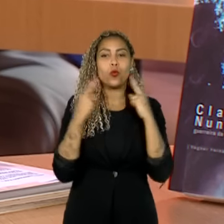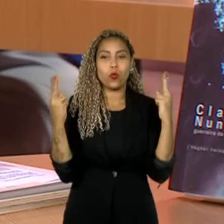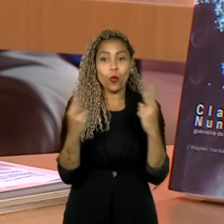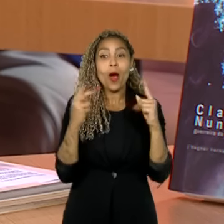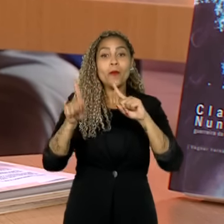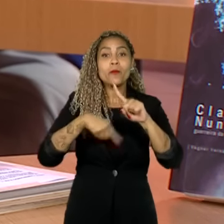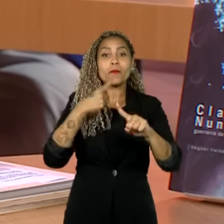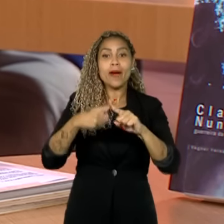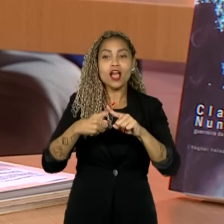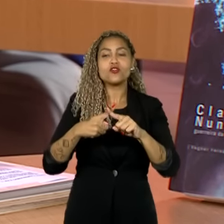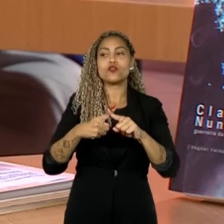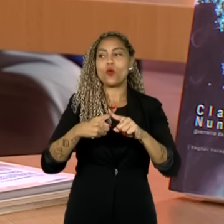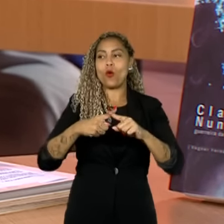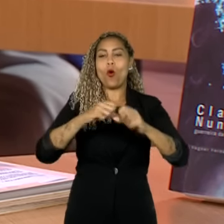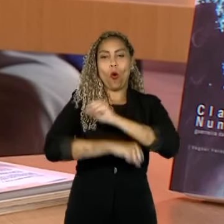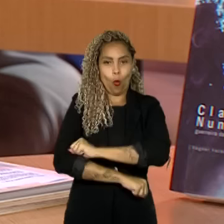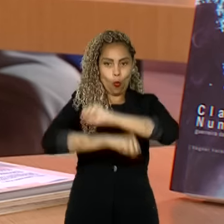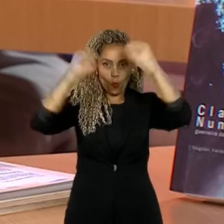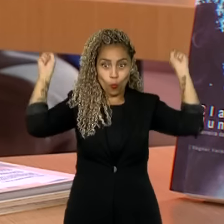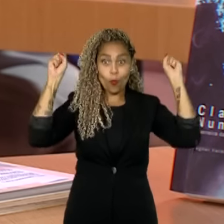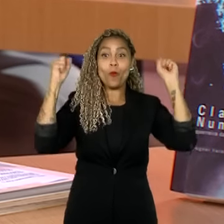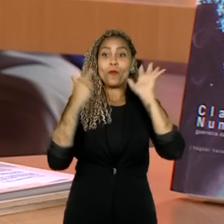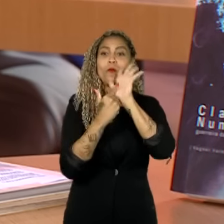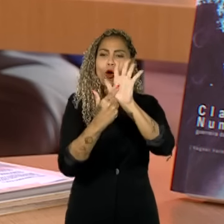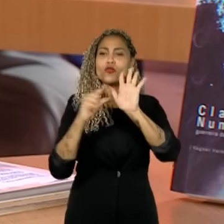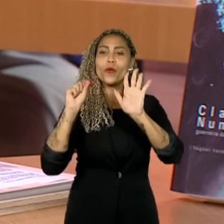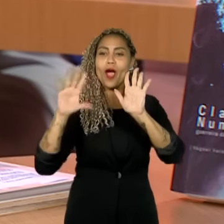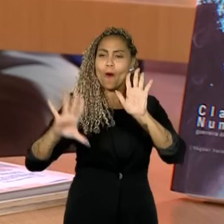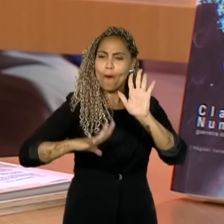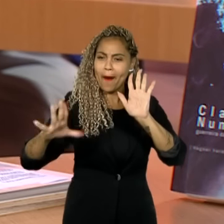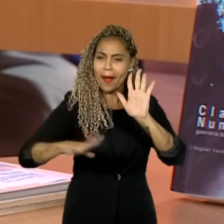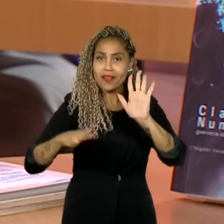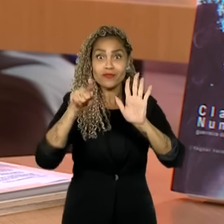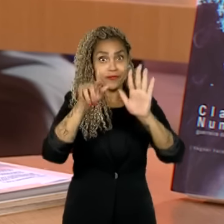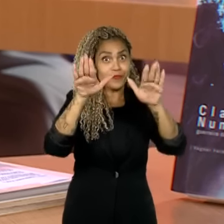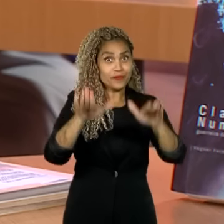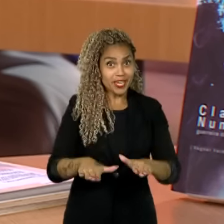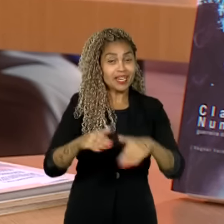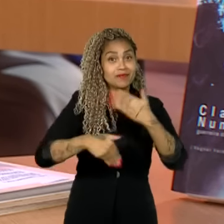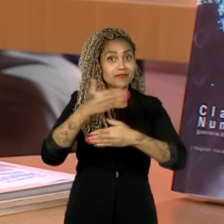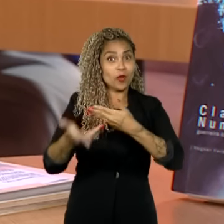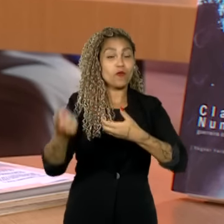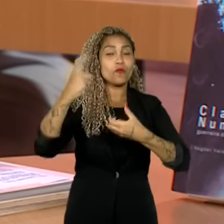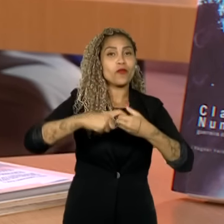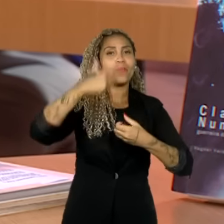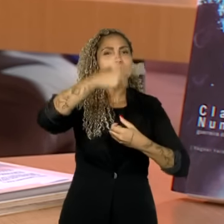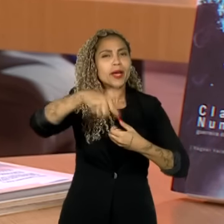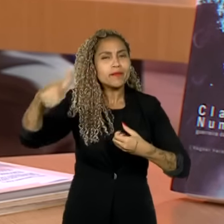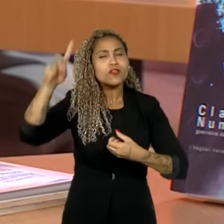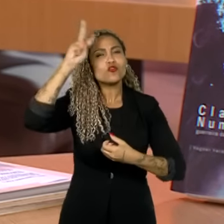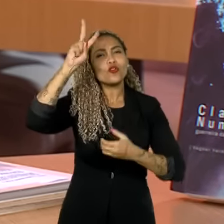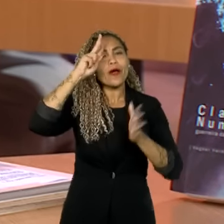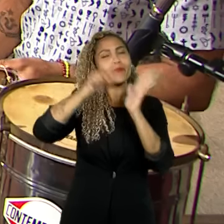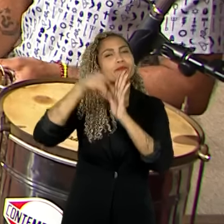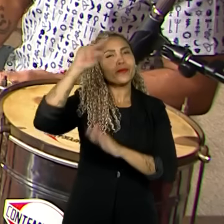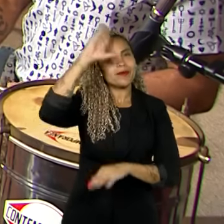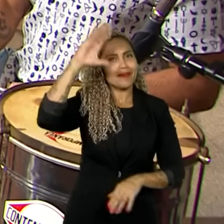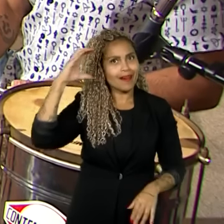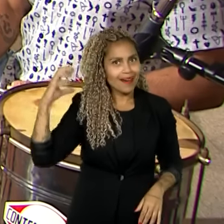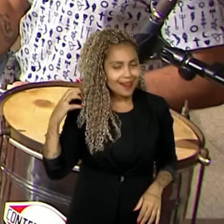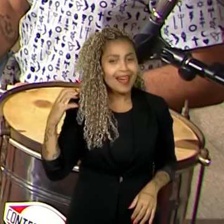Ogum, Ogum, meu pai, deus da guerra, que representa coragem. E você fica aí que daqui a pouquinho a gente volta com mais histórias de Clara Nunes. Aline, o palco